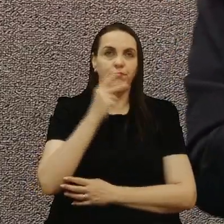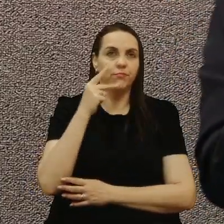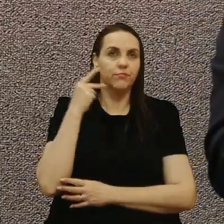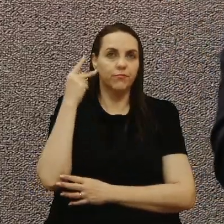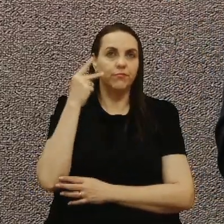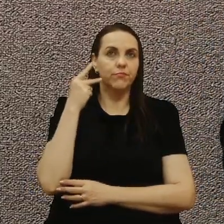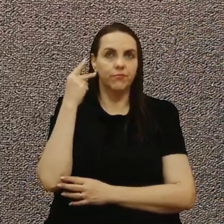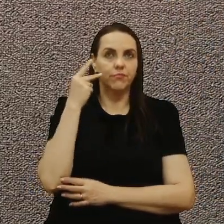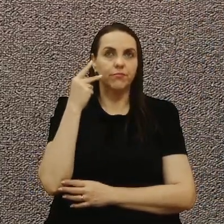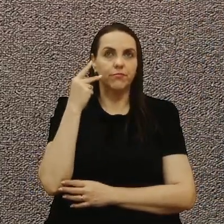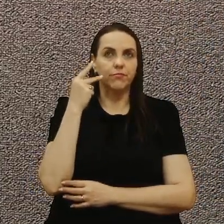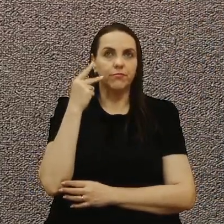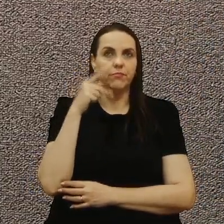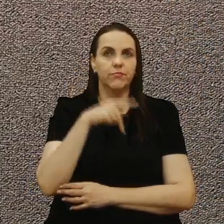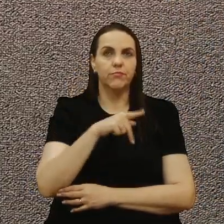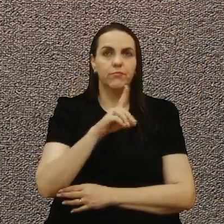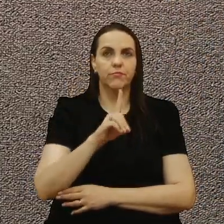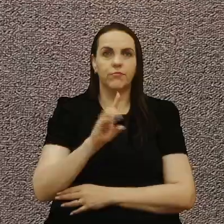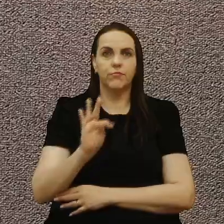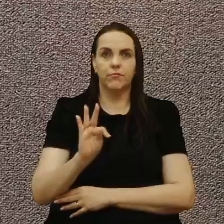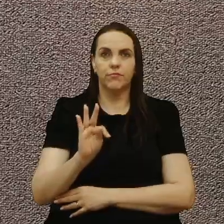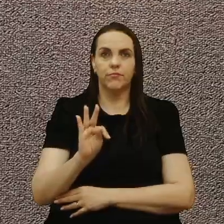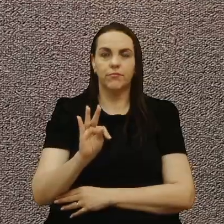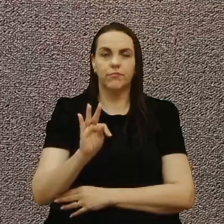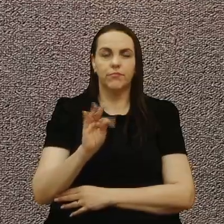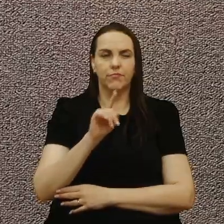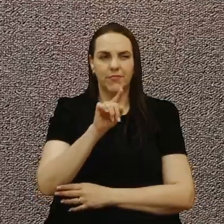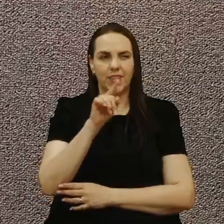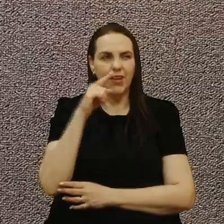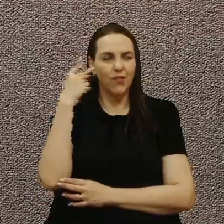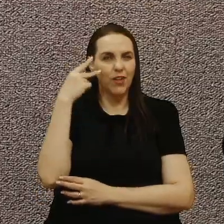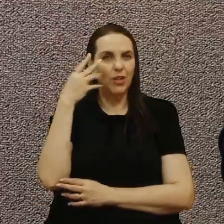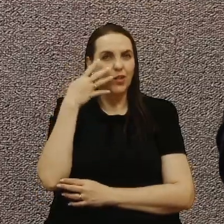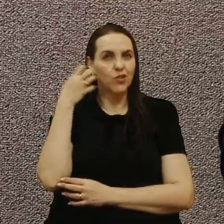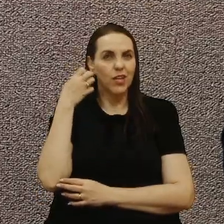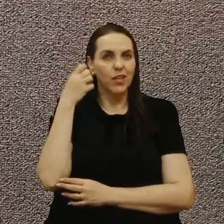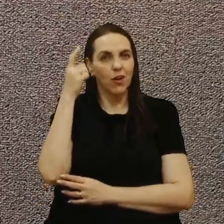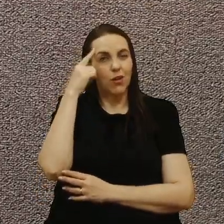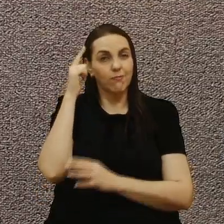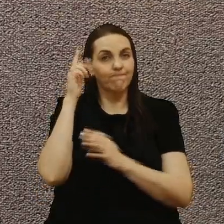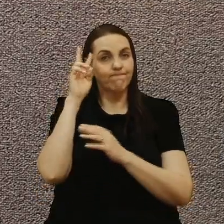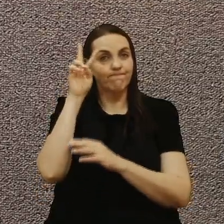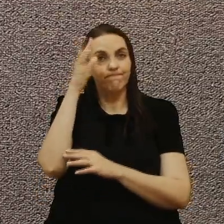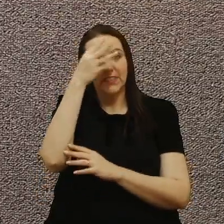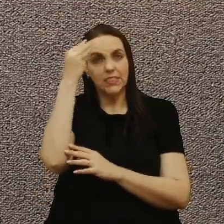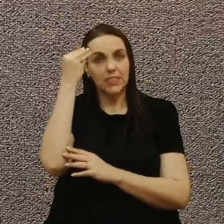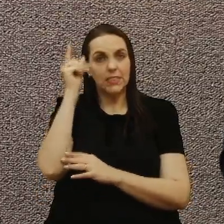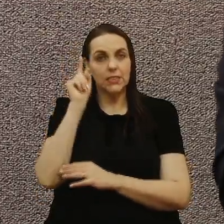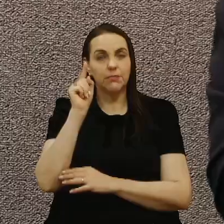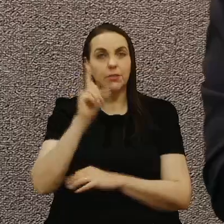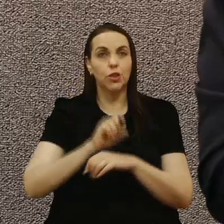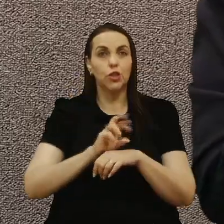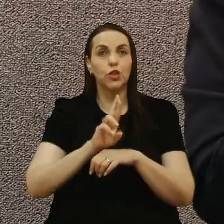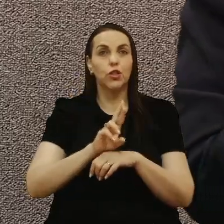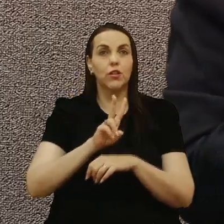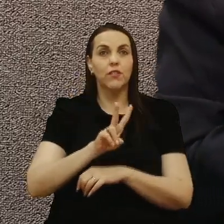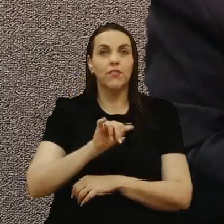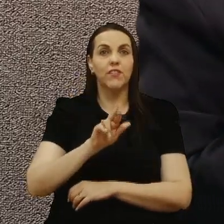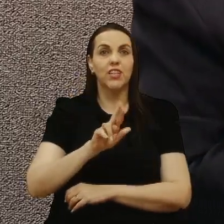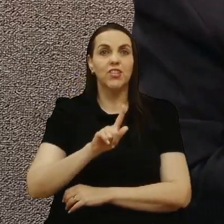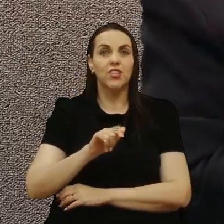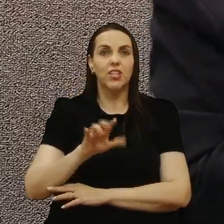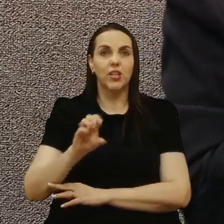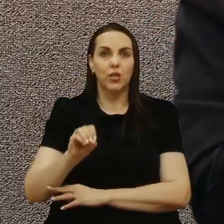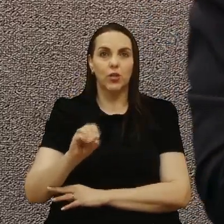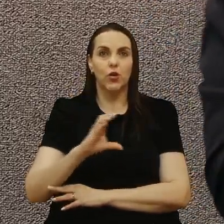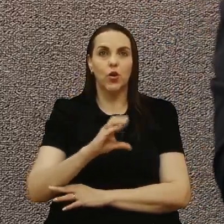vereador do PDT, vereador Jack, agora me deu um tilt. Doutor Virgílio Costa, para demorar,